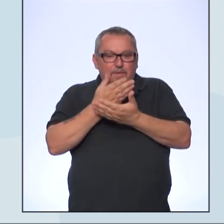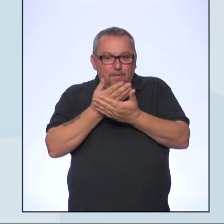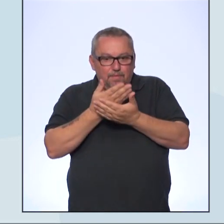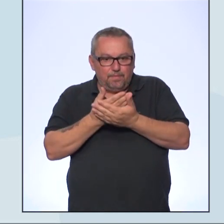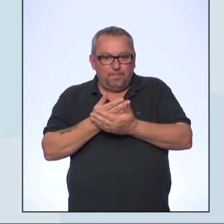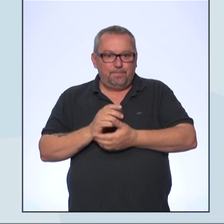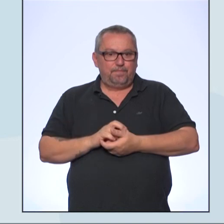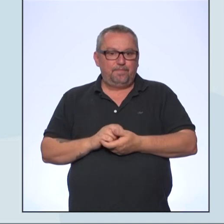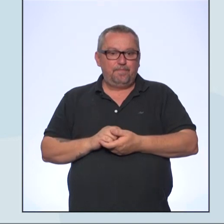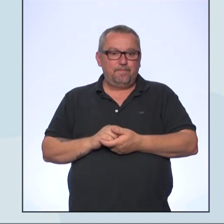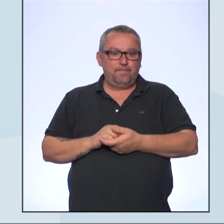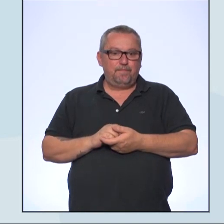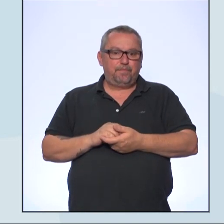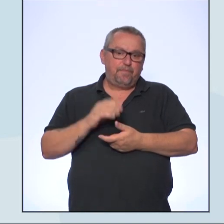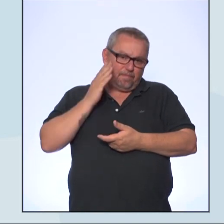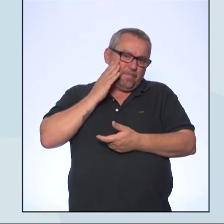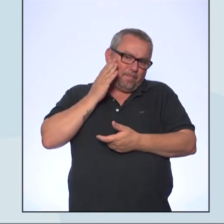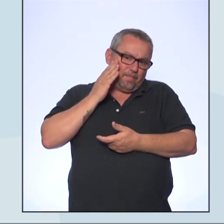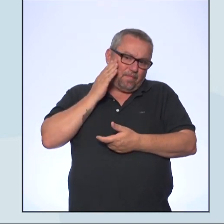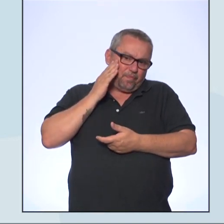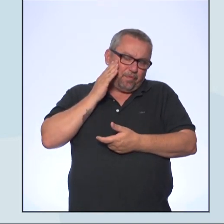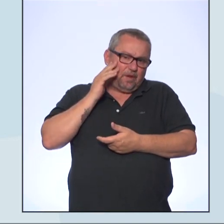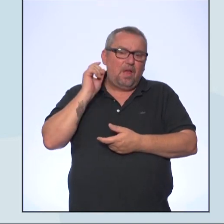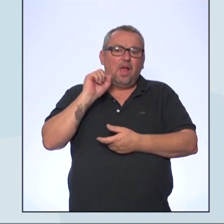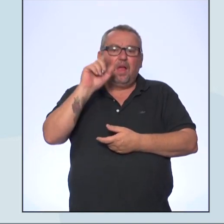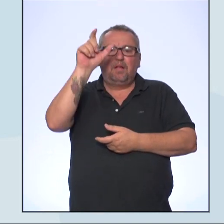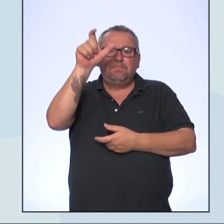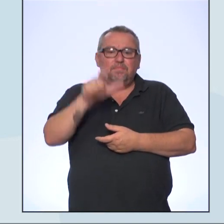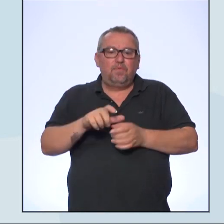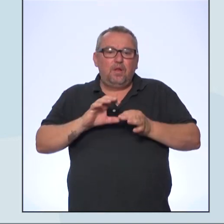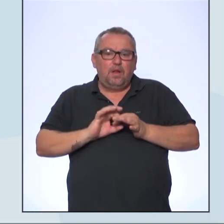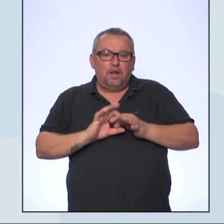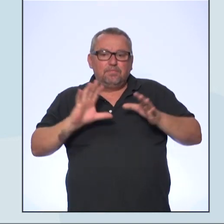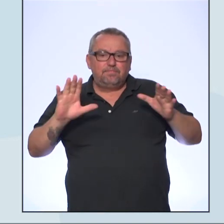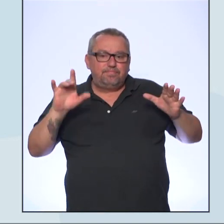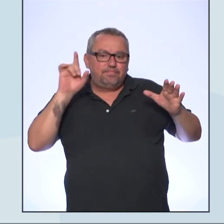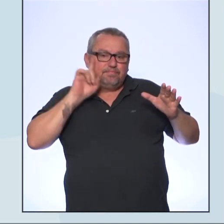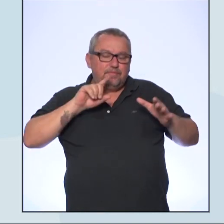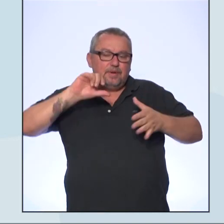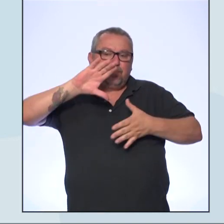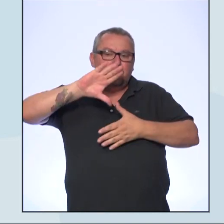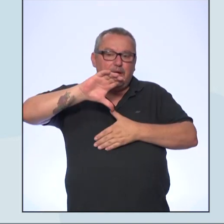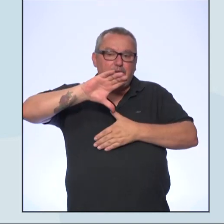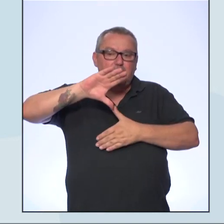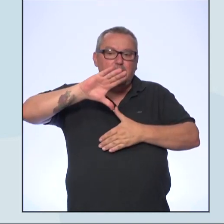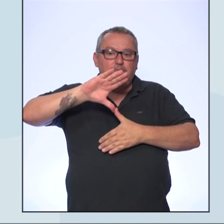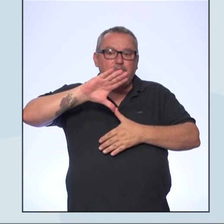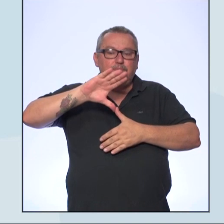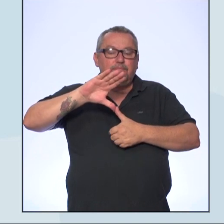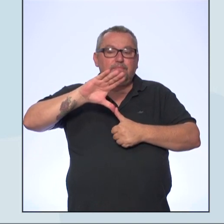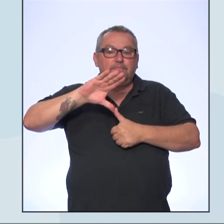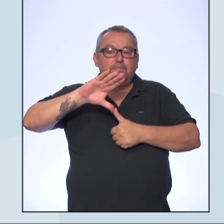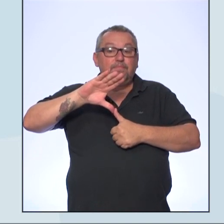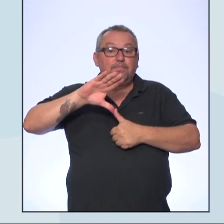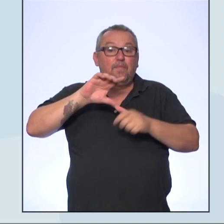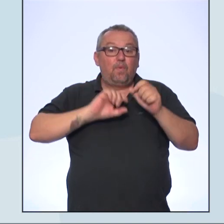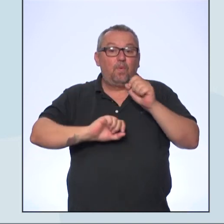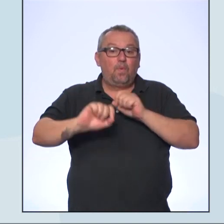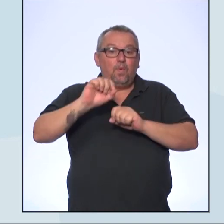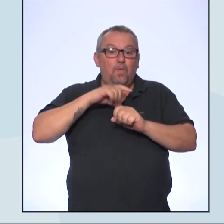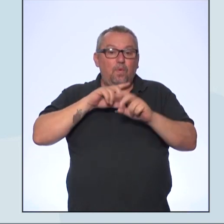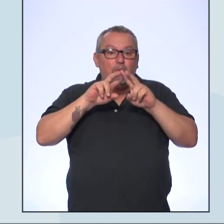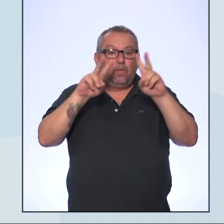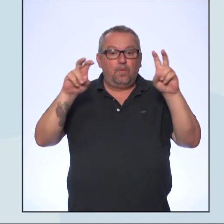utilizei nela. Então, vocês sabem quem foram os Libertadores da América? Responda no chat o que que o